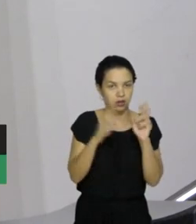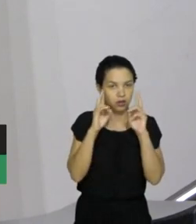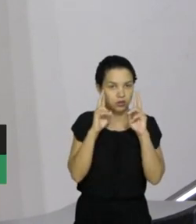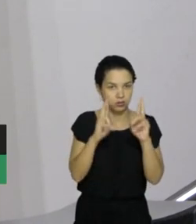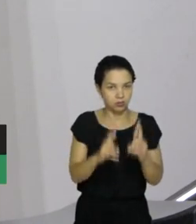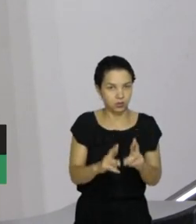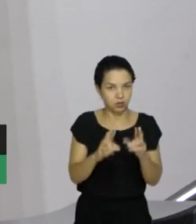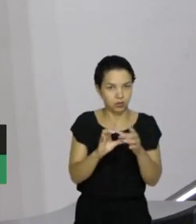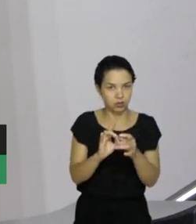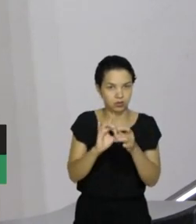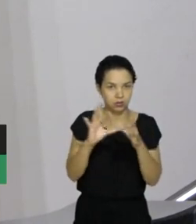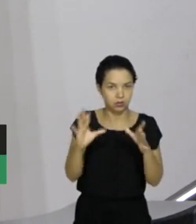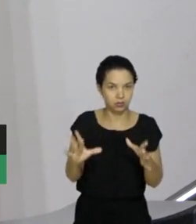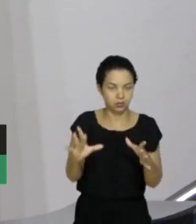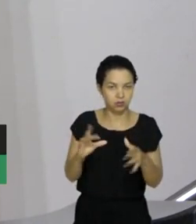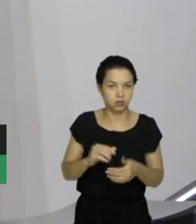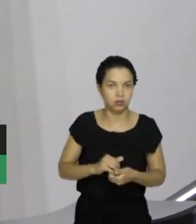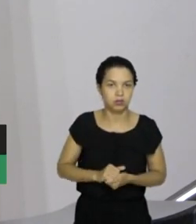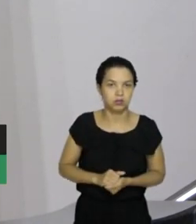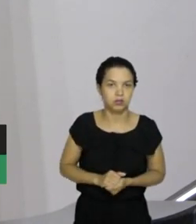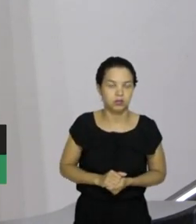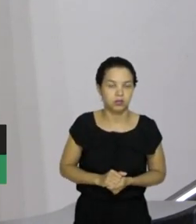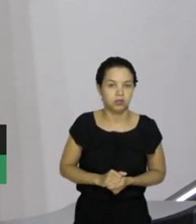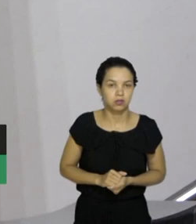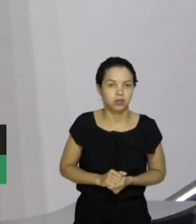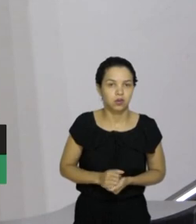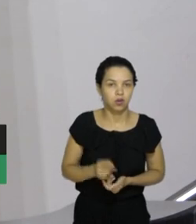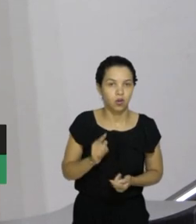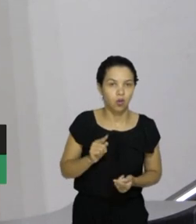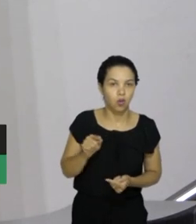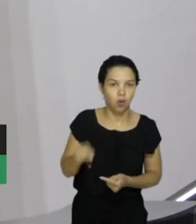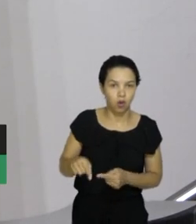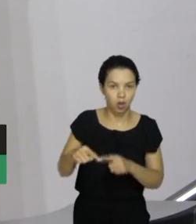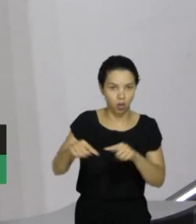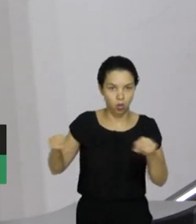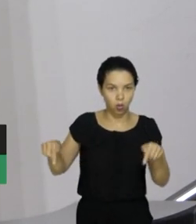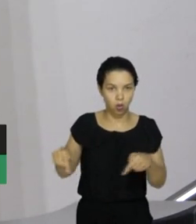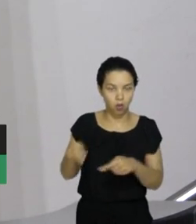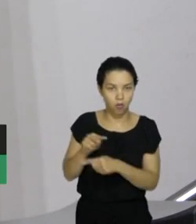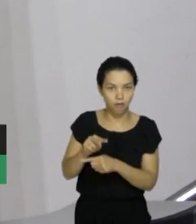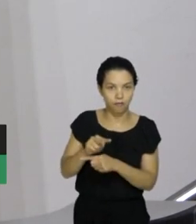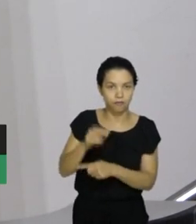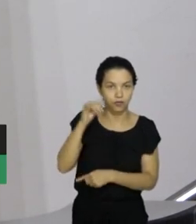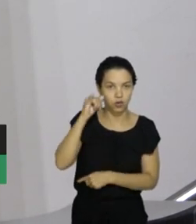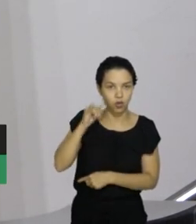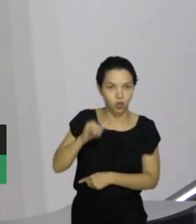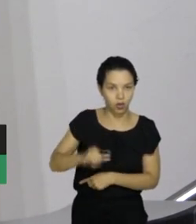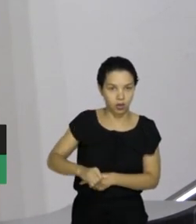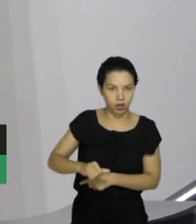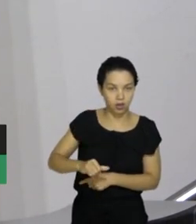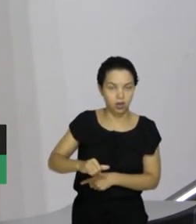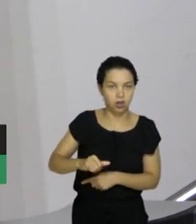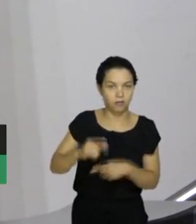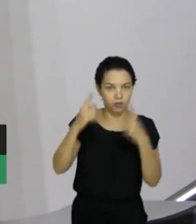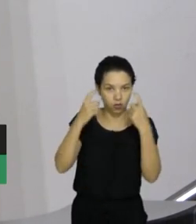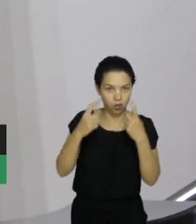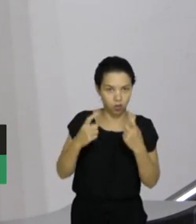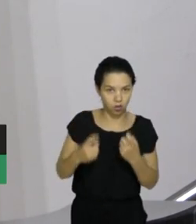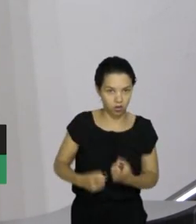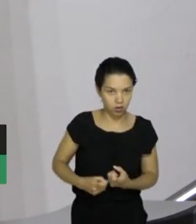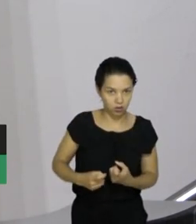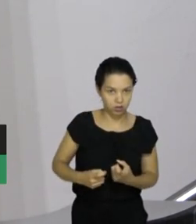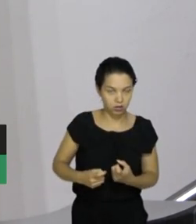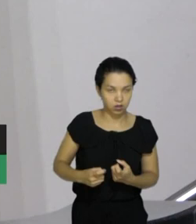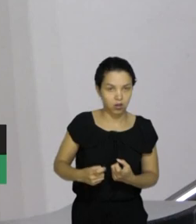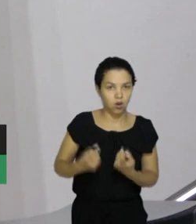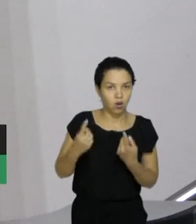e liberdade a propósito Observatório da violência contra mulher e torna disponível para